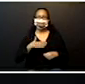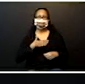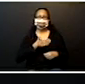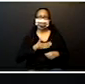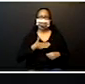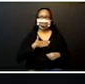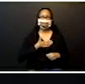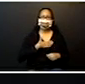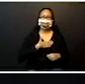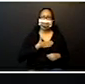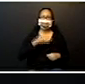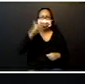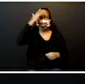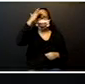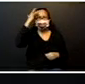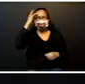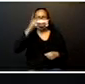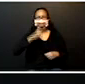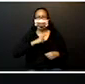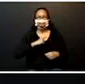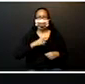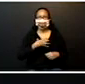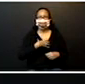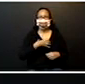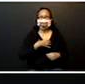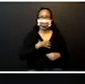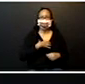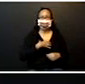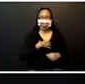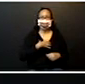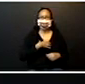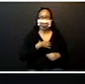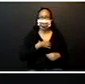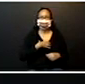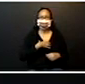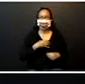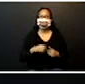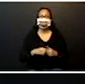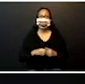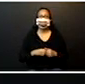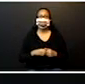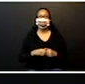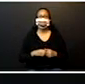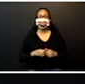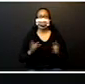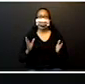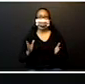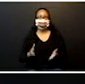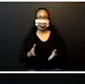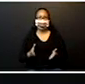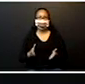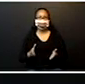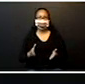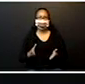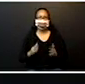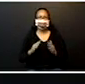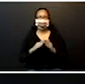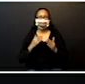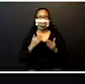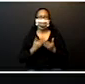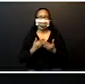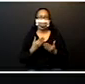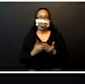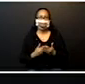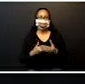tá certo? No estado, a escola agora está em casa, que é o nosso caso agora com